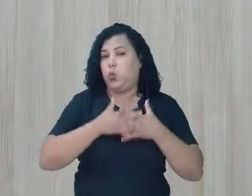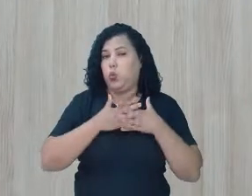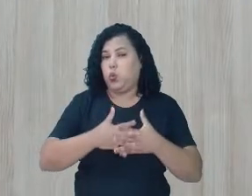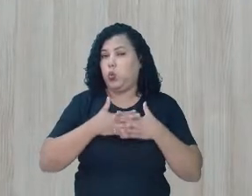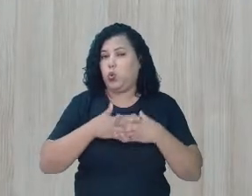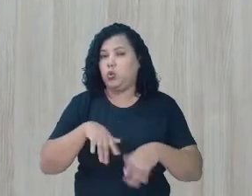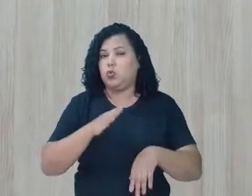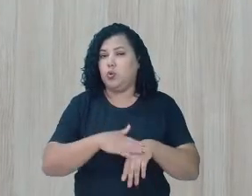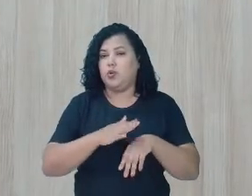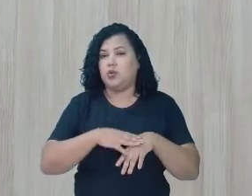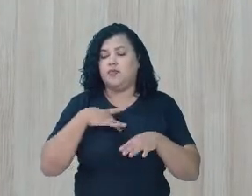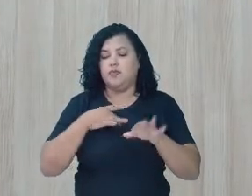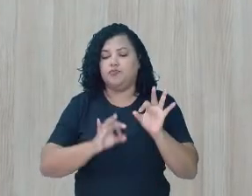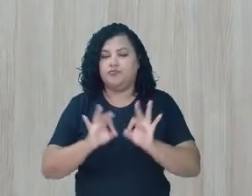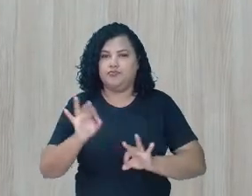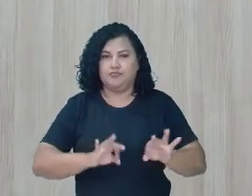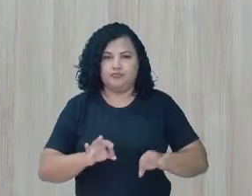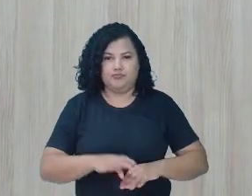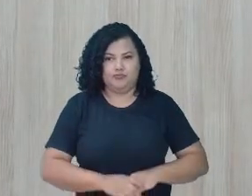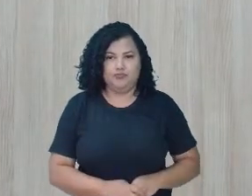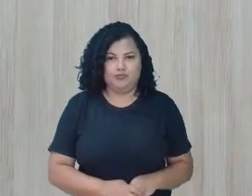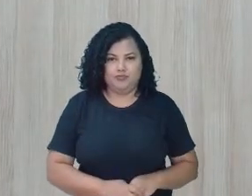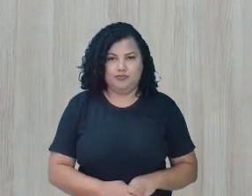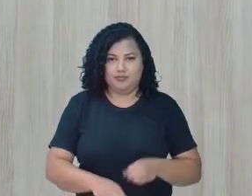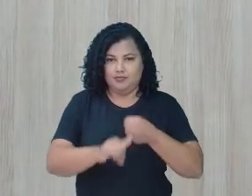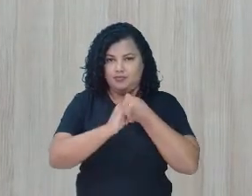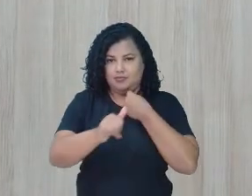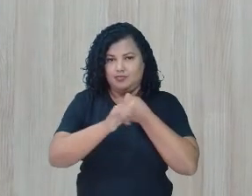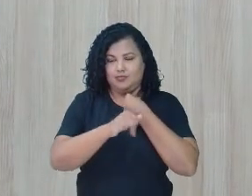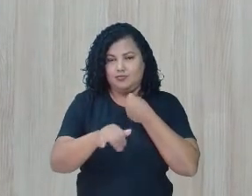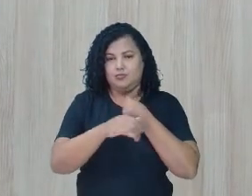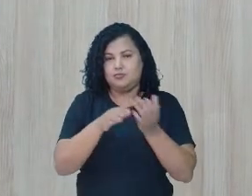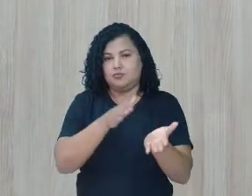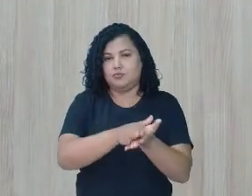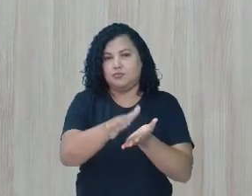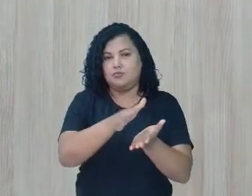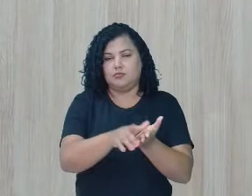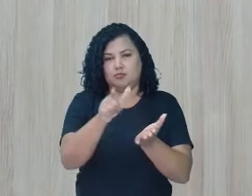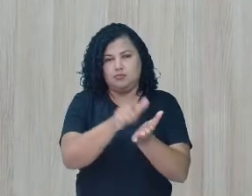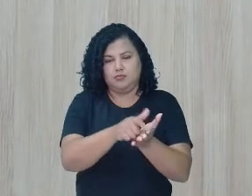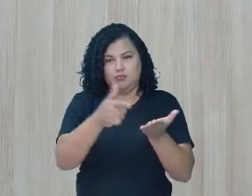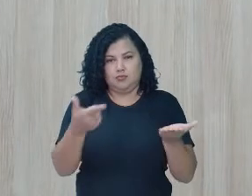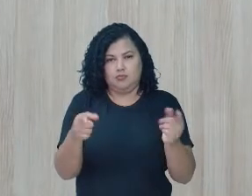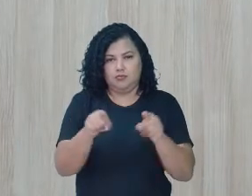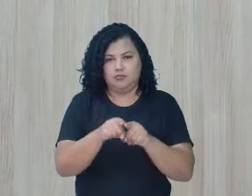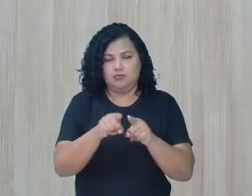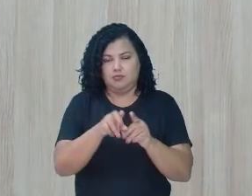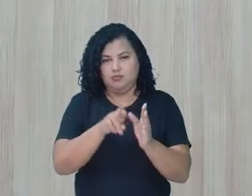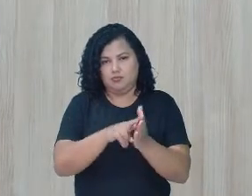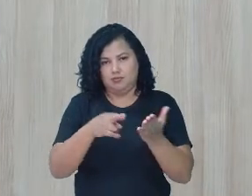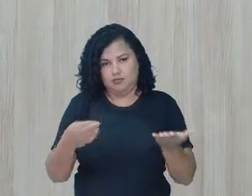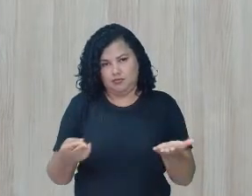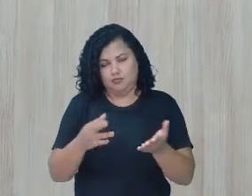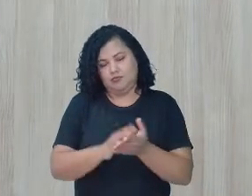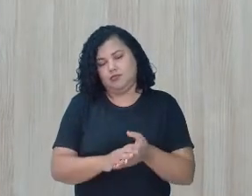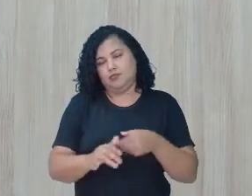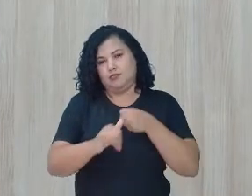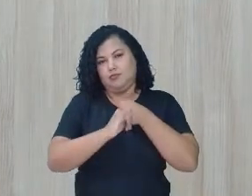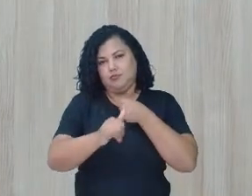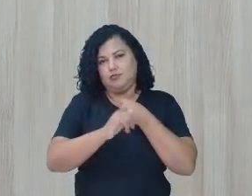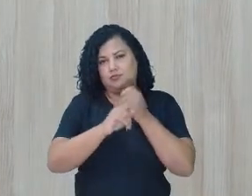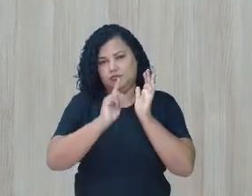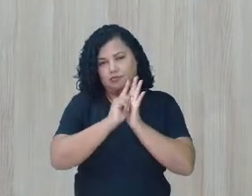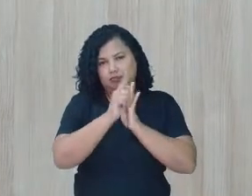vai desmembrando. As crônicas são publicadas em jornais e revistas. As crônicas são um gênero textual que está entre o